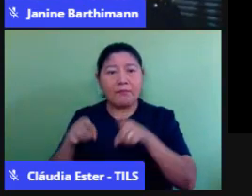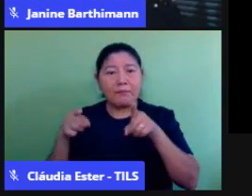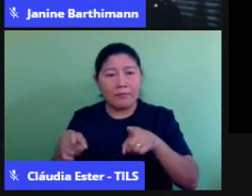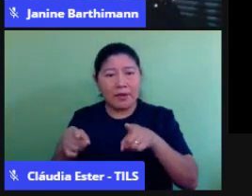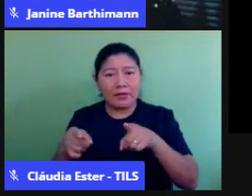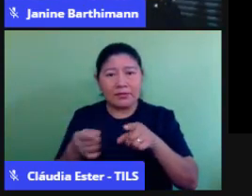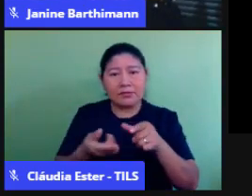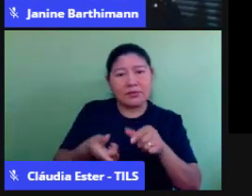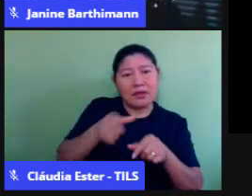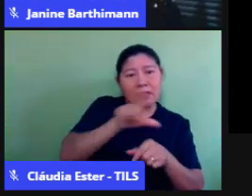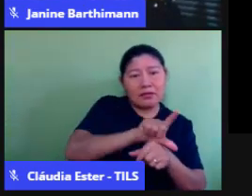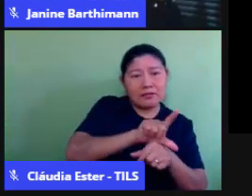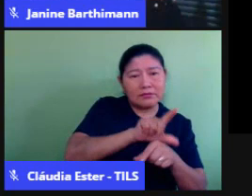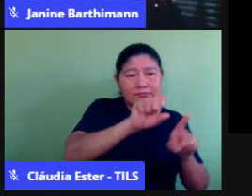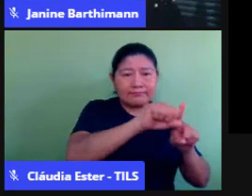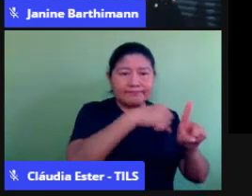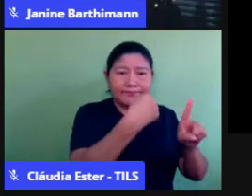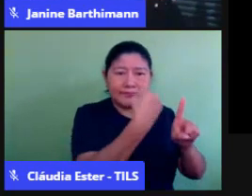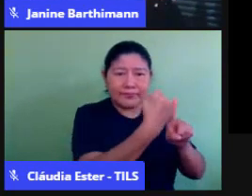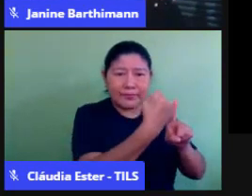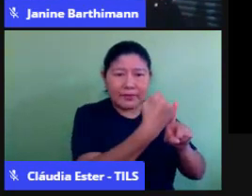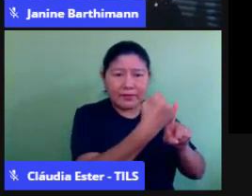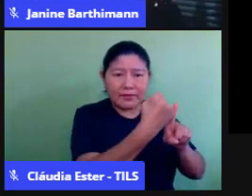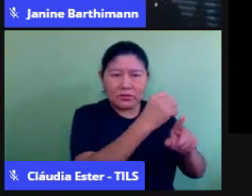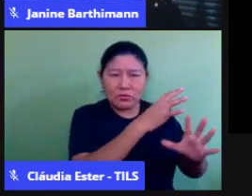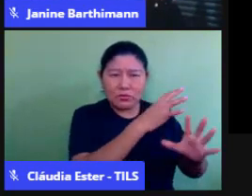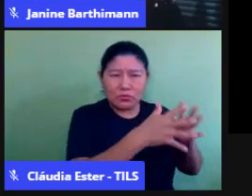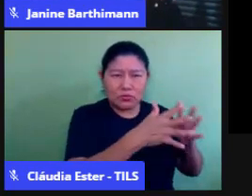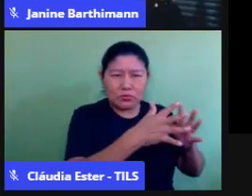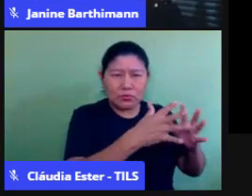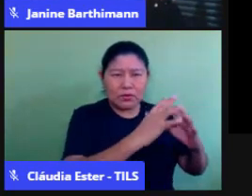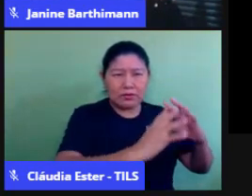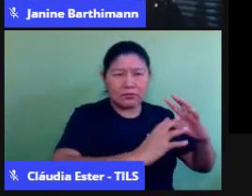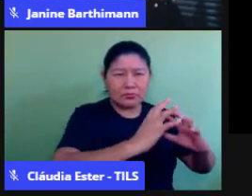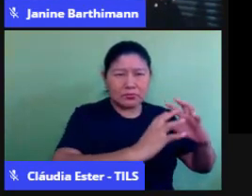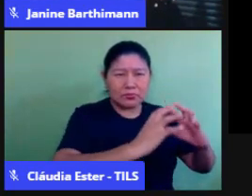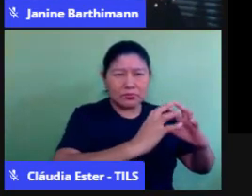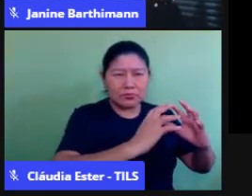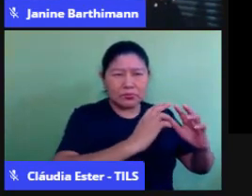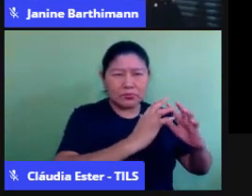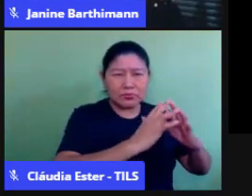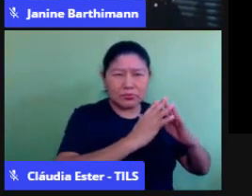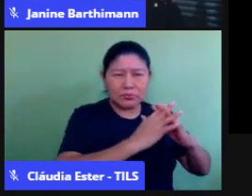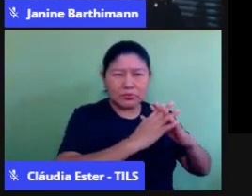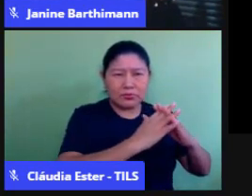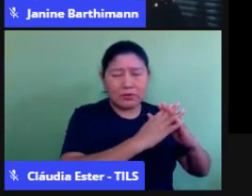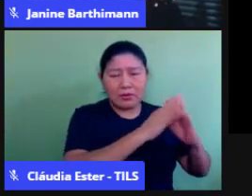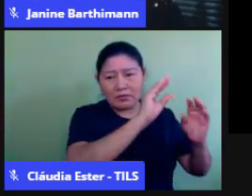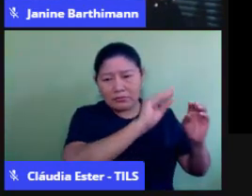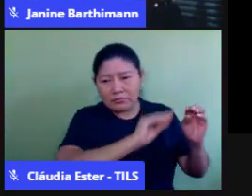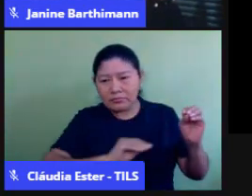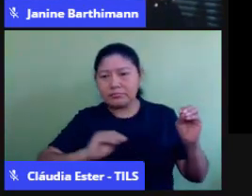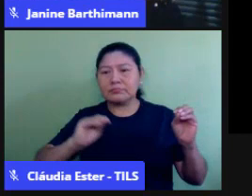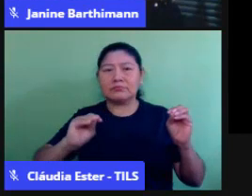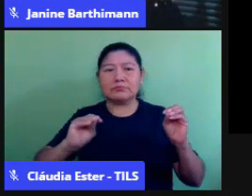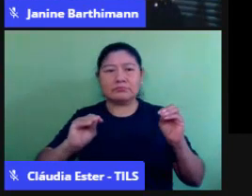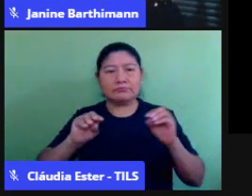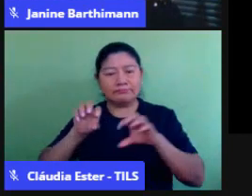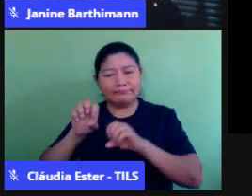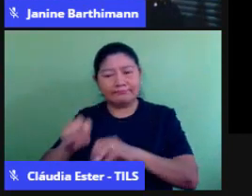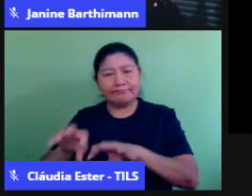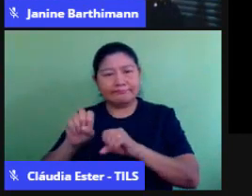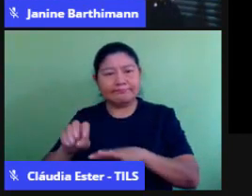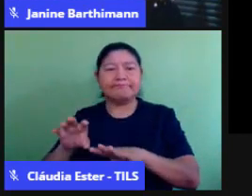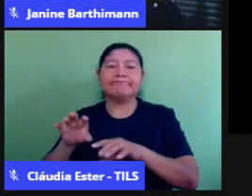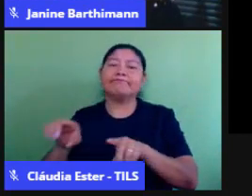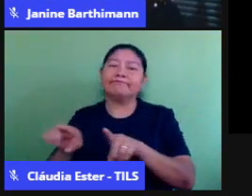que chegam à educação, né? E nós, como trabalhadores da educação, professores do